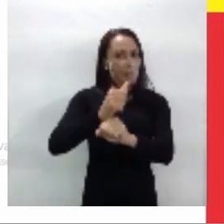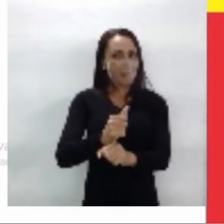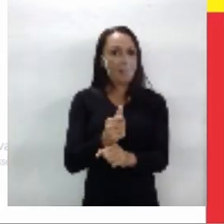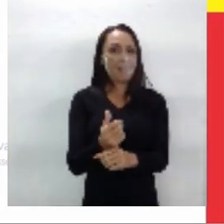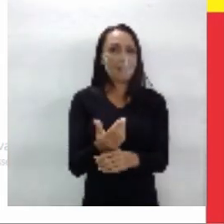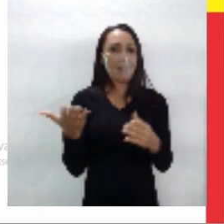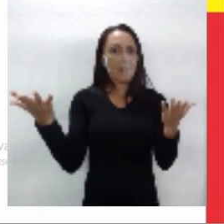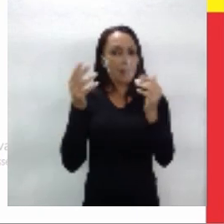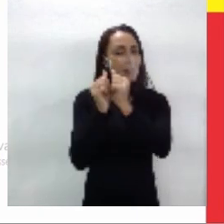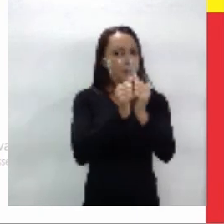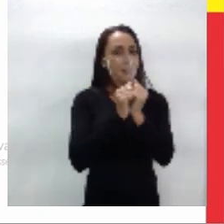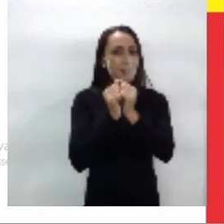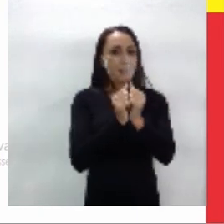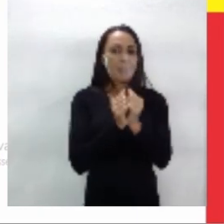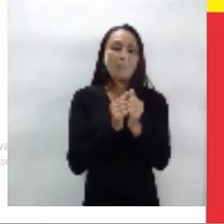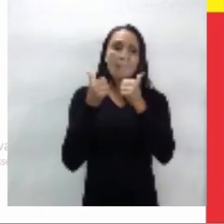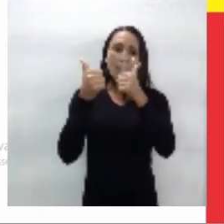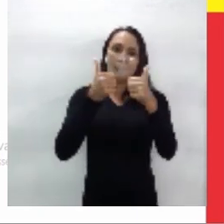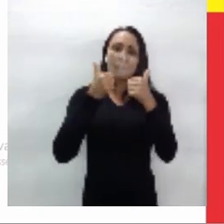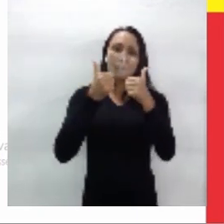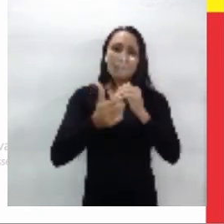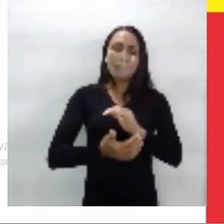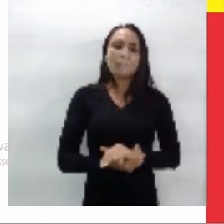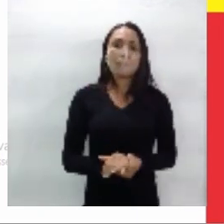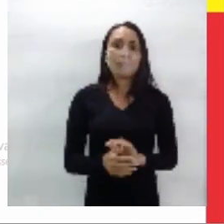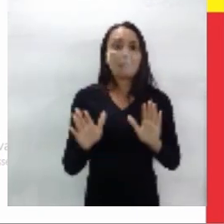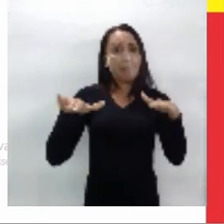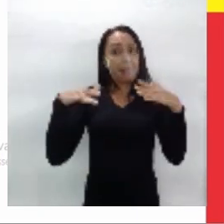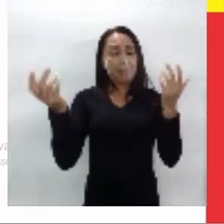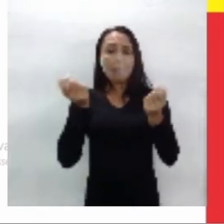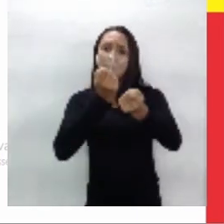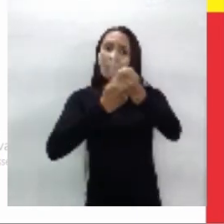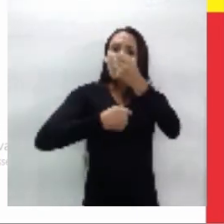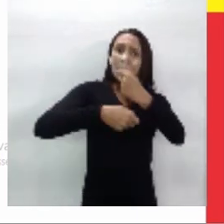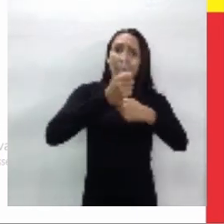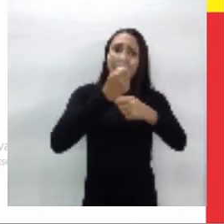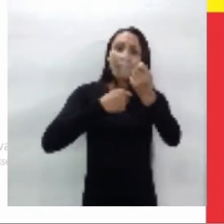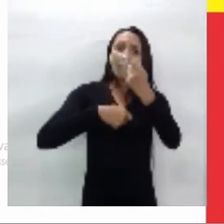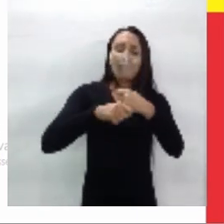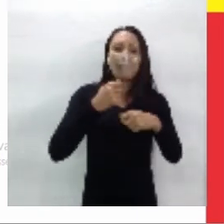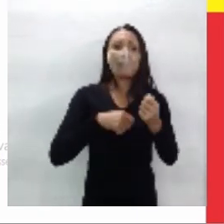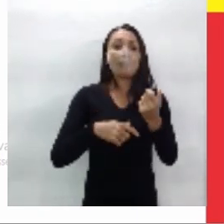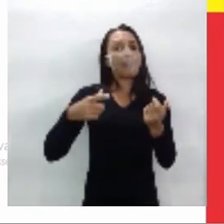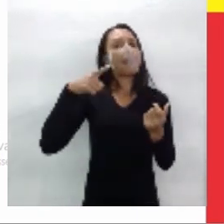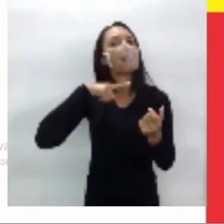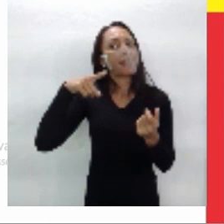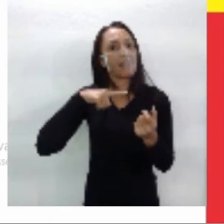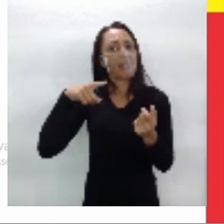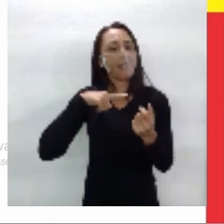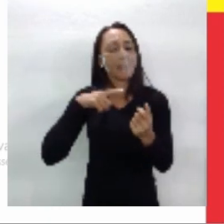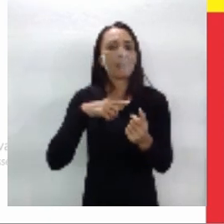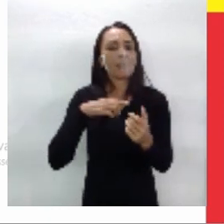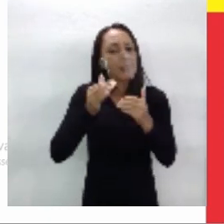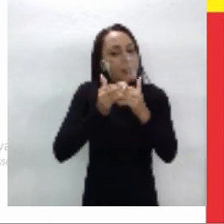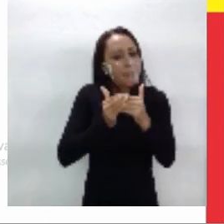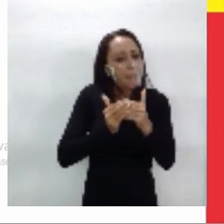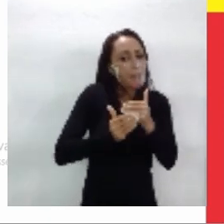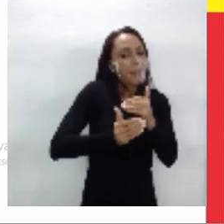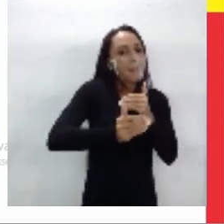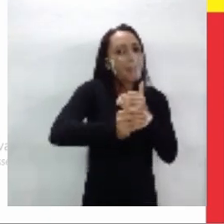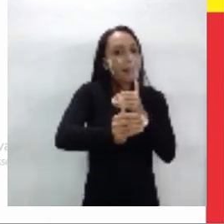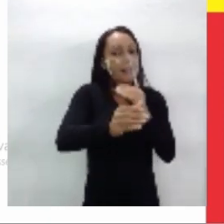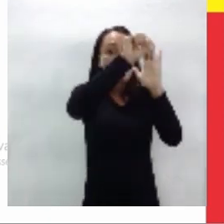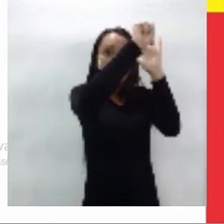aprendeu até agora, tá bom? Então o mercantilismo, ele vai ter, a partir